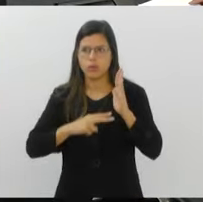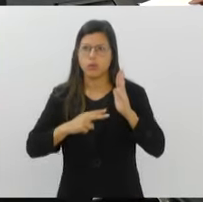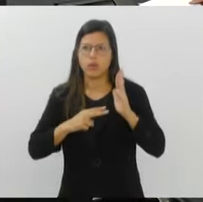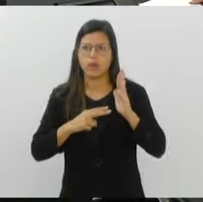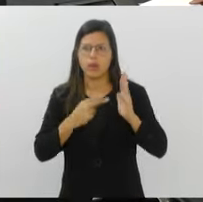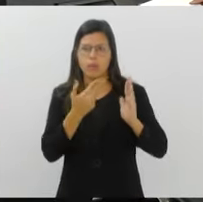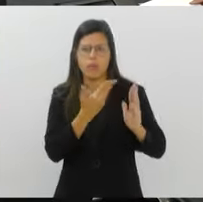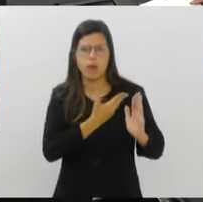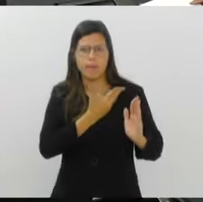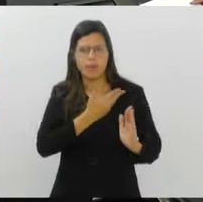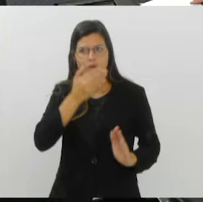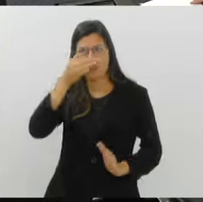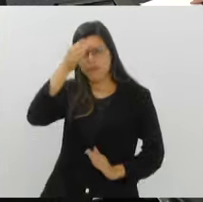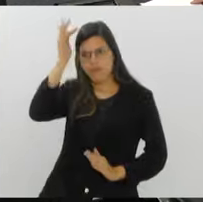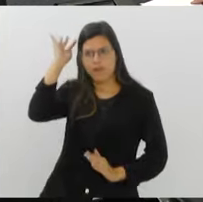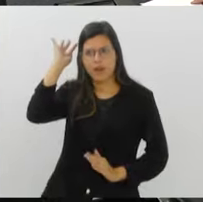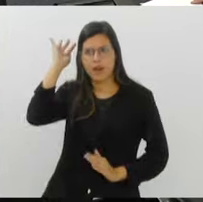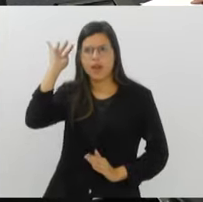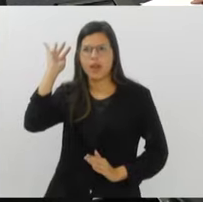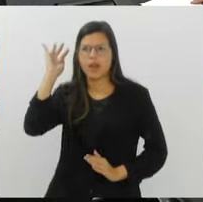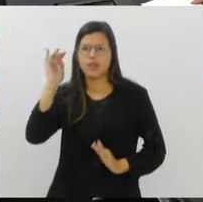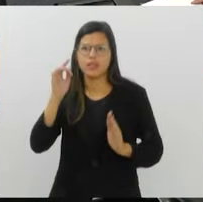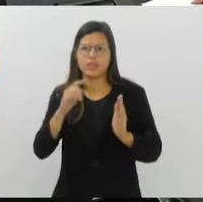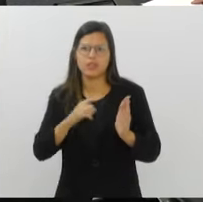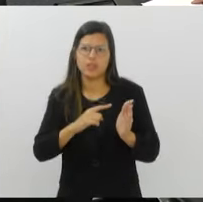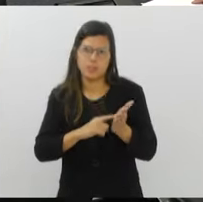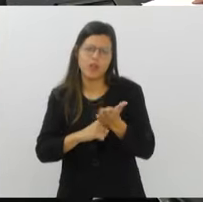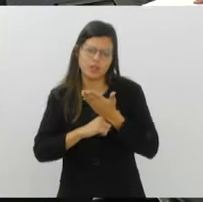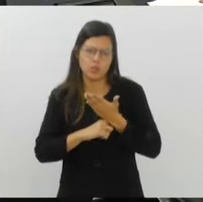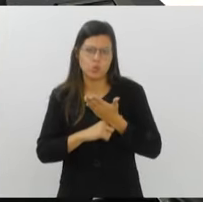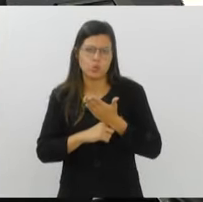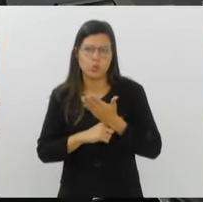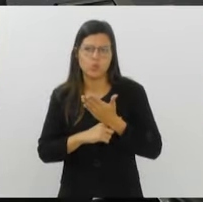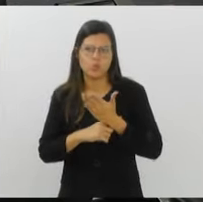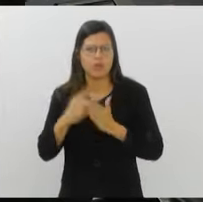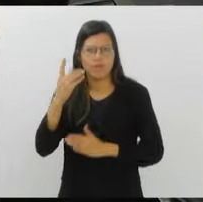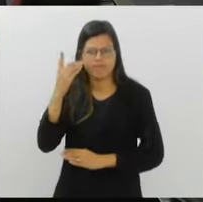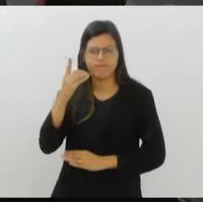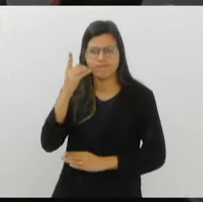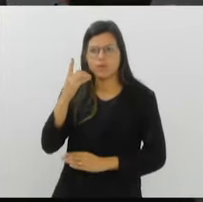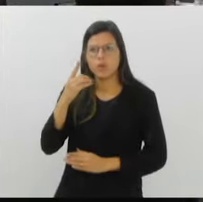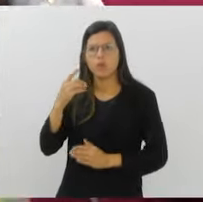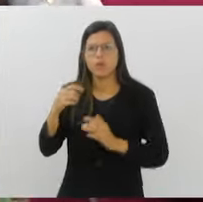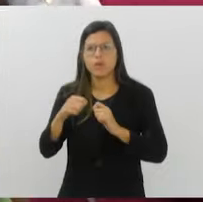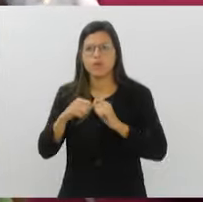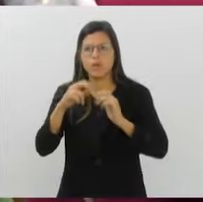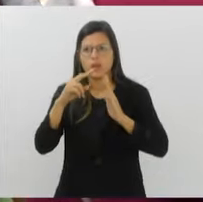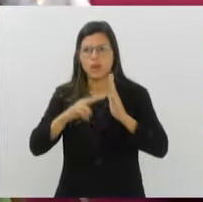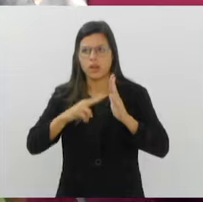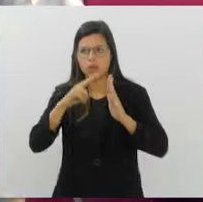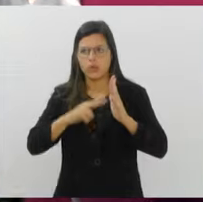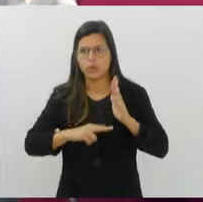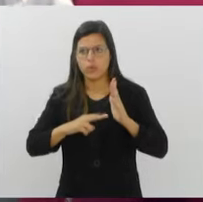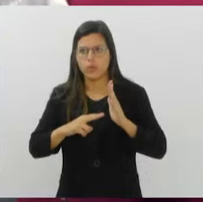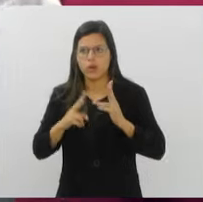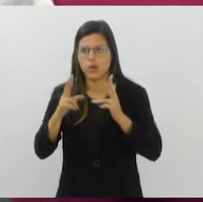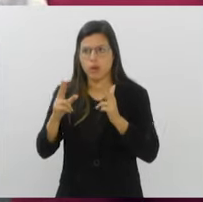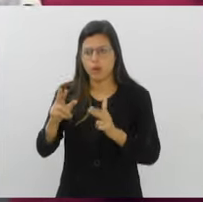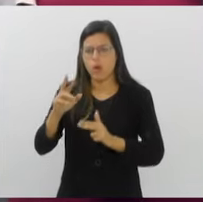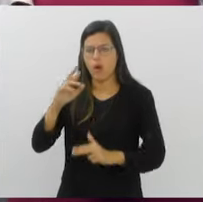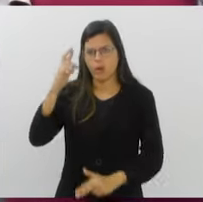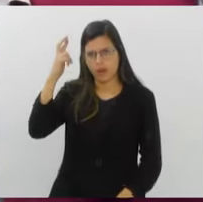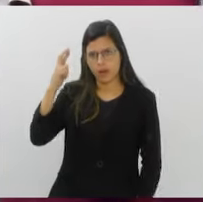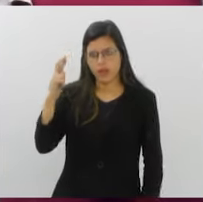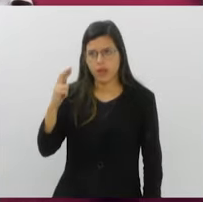Fred Pacheco, me ajuda com os devidos deputados? Vou fazer a leitura do e-mail que eu recebi, assim como a deputada Renata